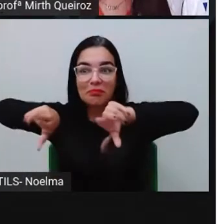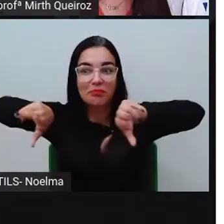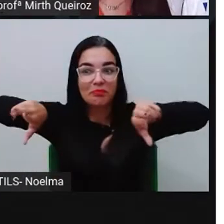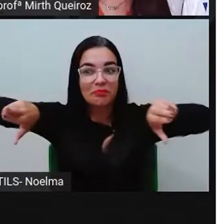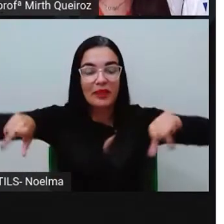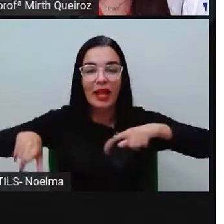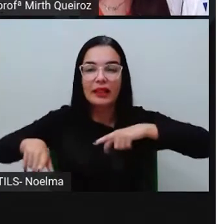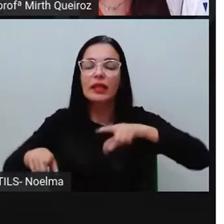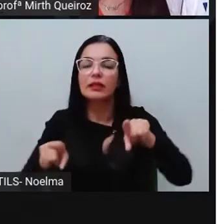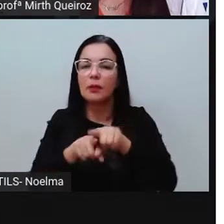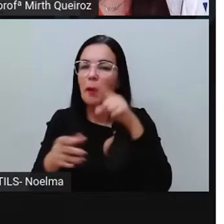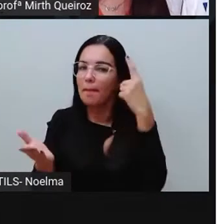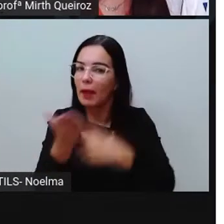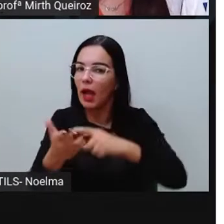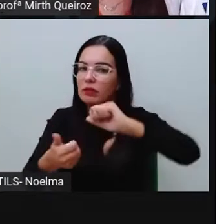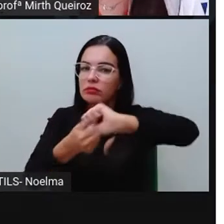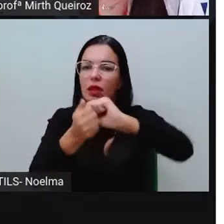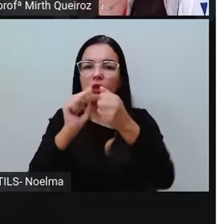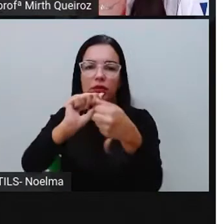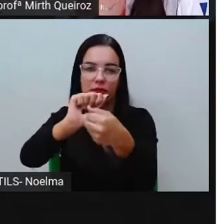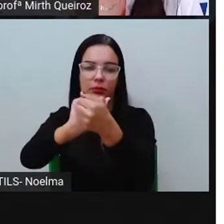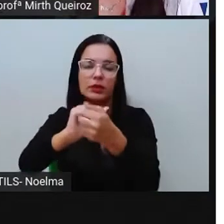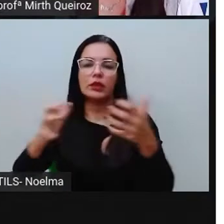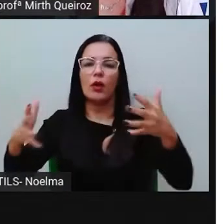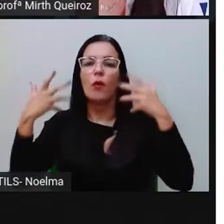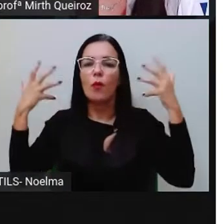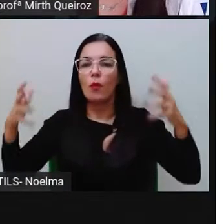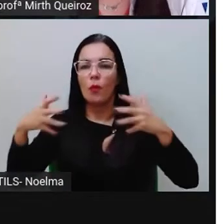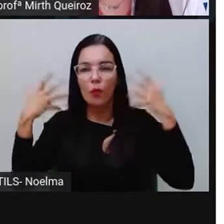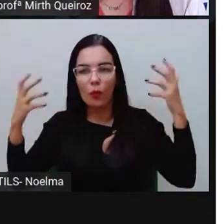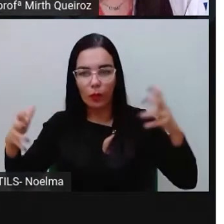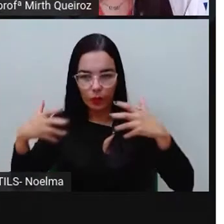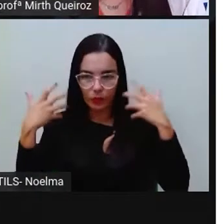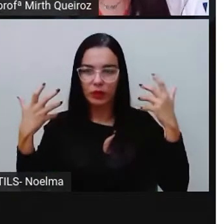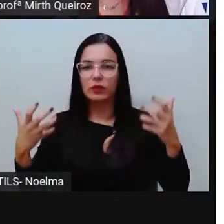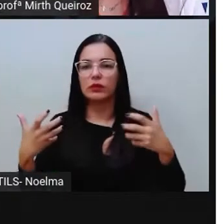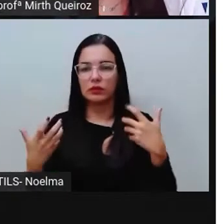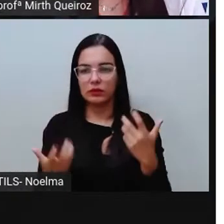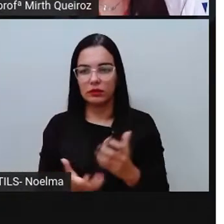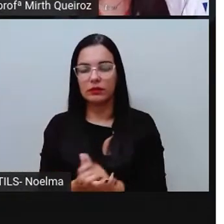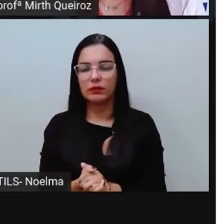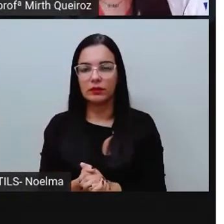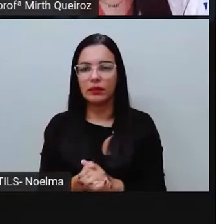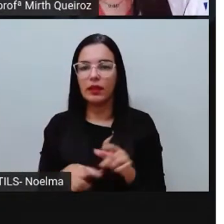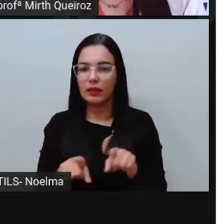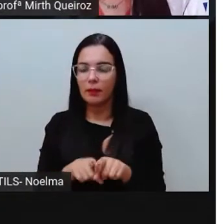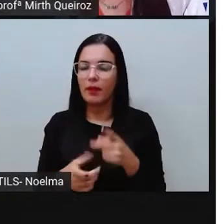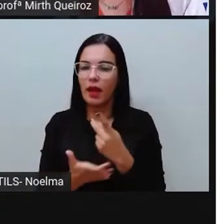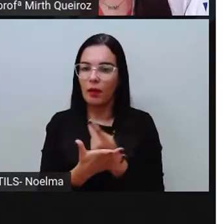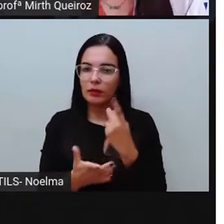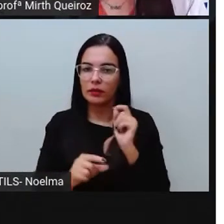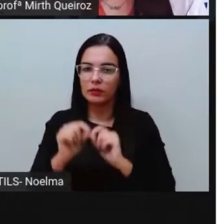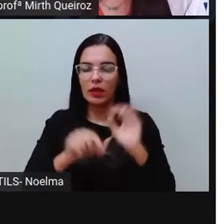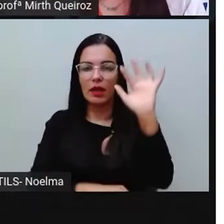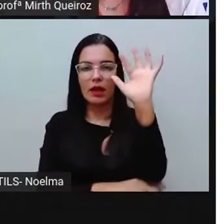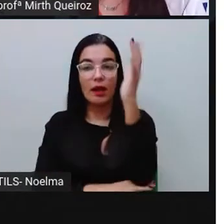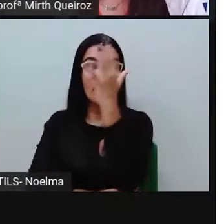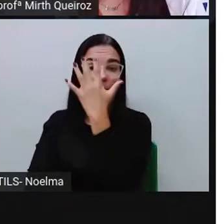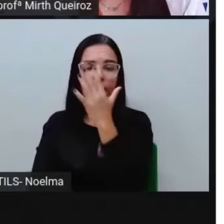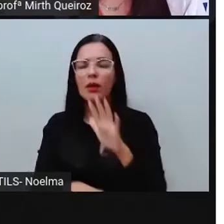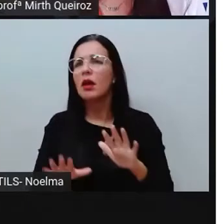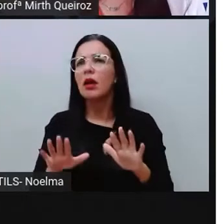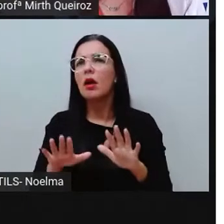por adaptações ao clima, assim como acontece também com as plantas. E que tipo de